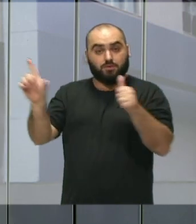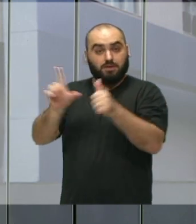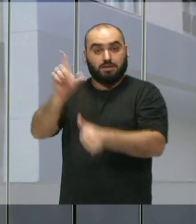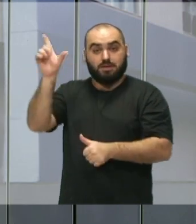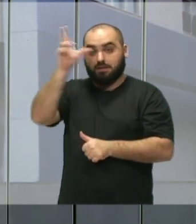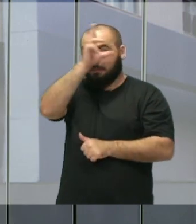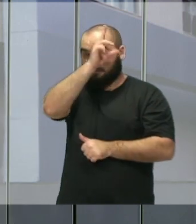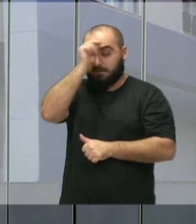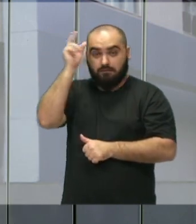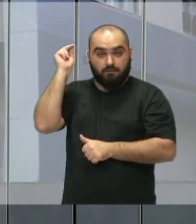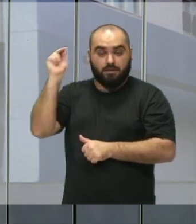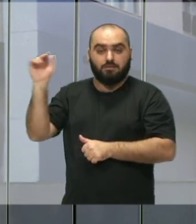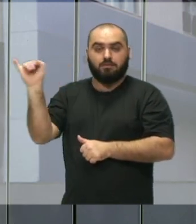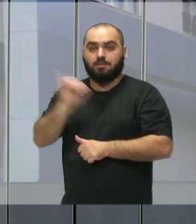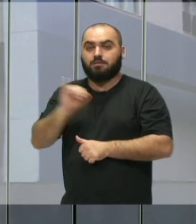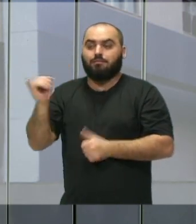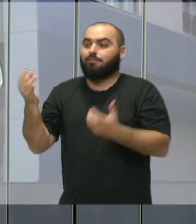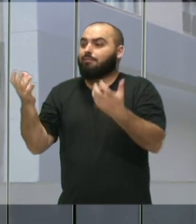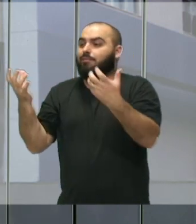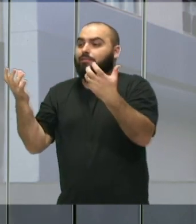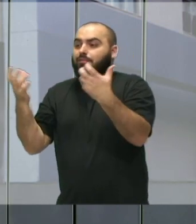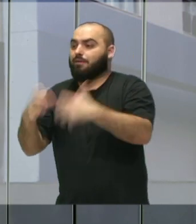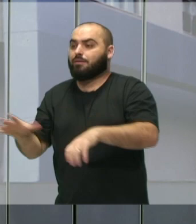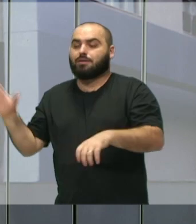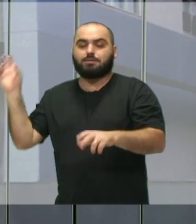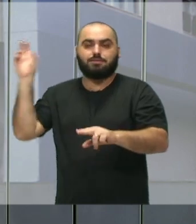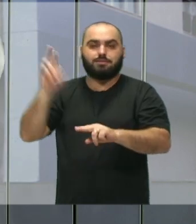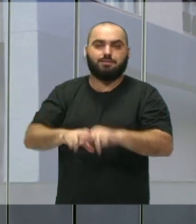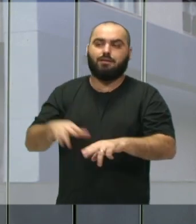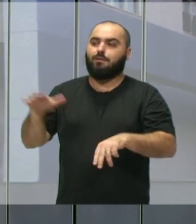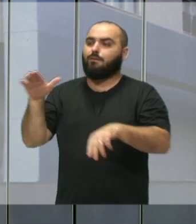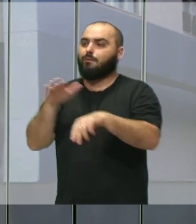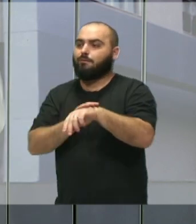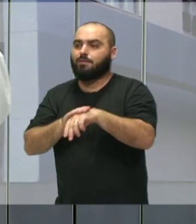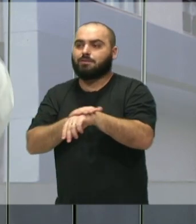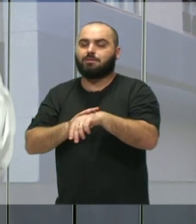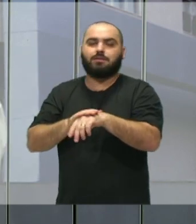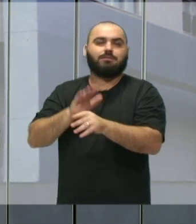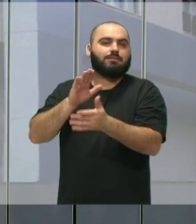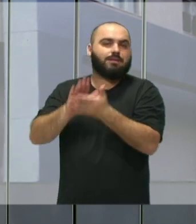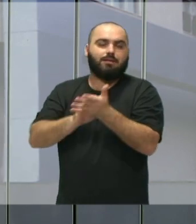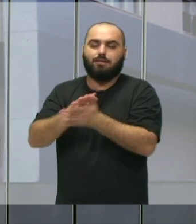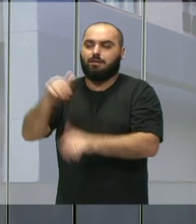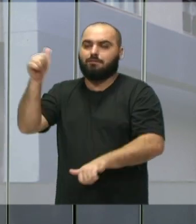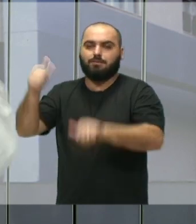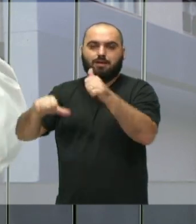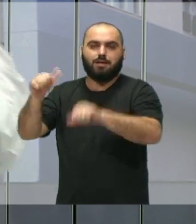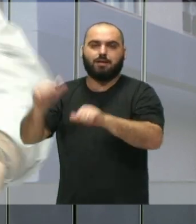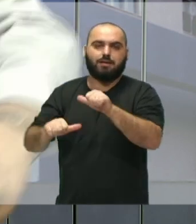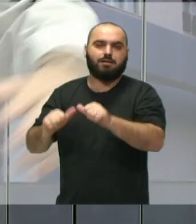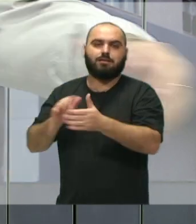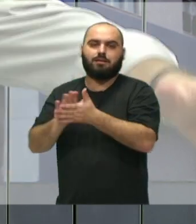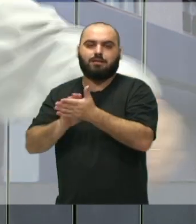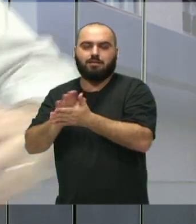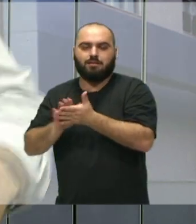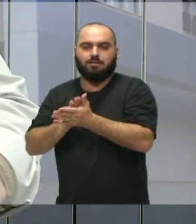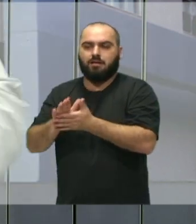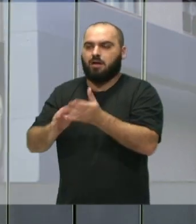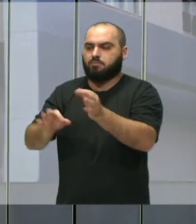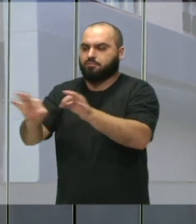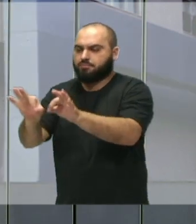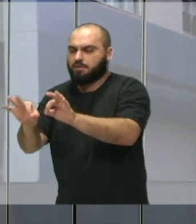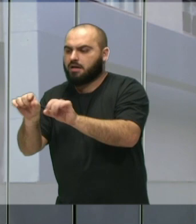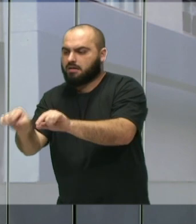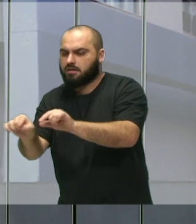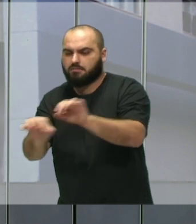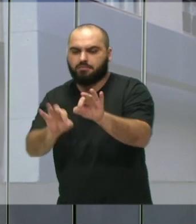nossa cidade em sentar, em conversar, em ponderar, em avaliar, em ceder aqui, né, em ajustar